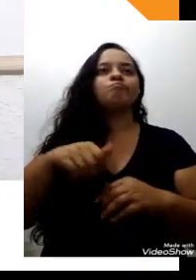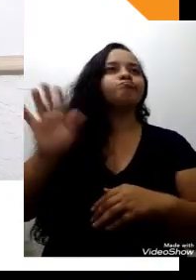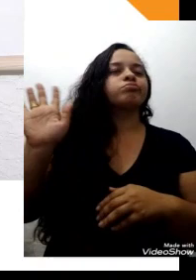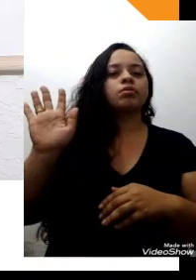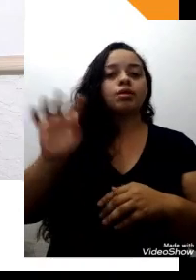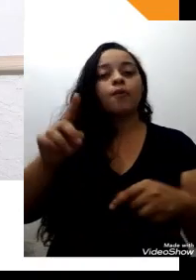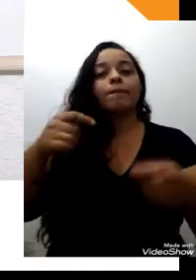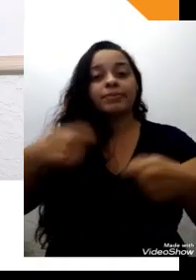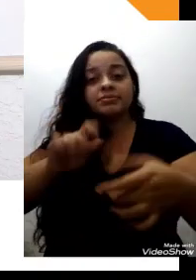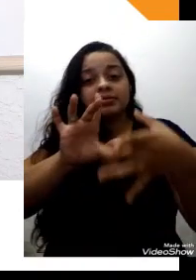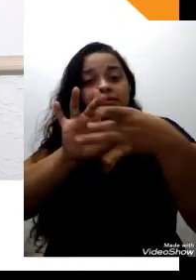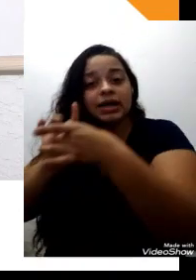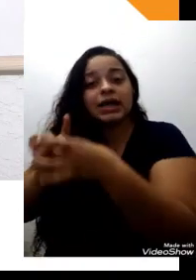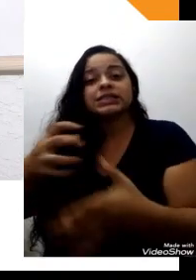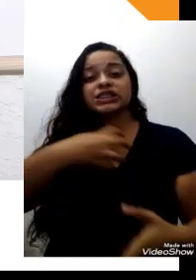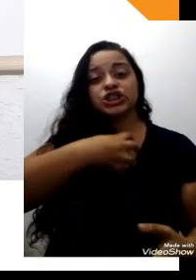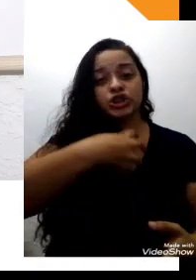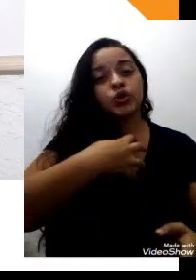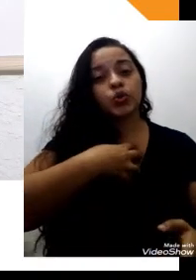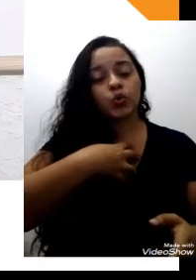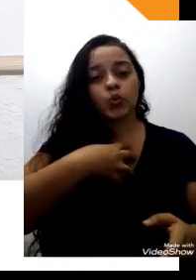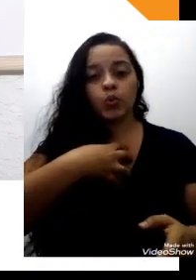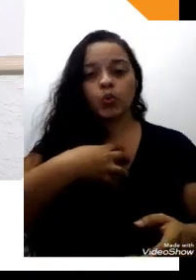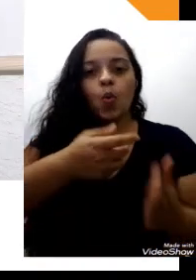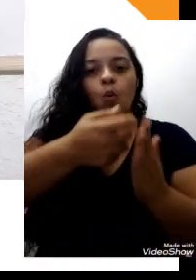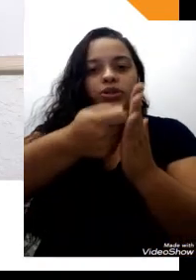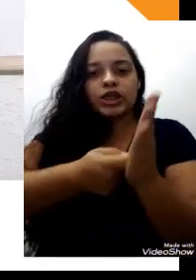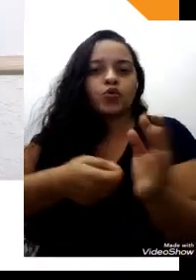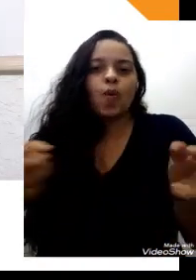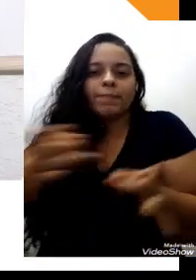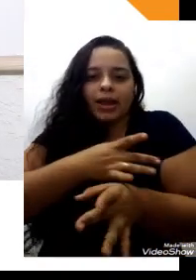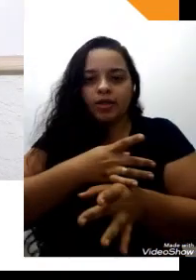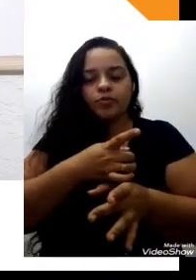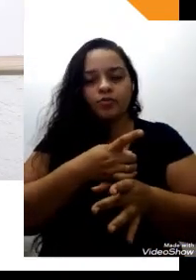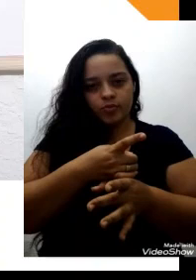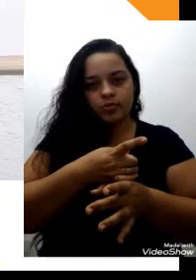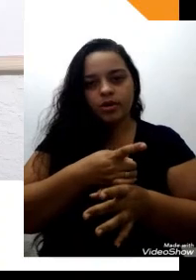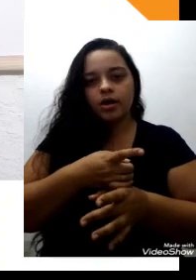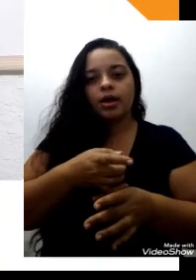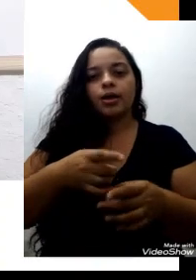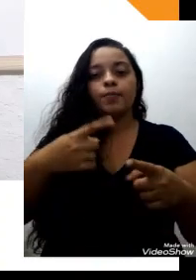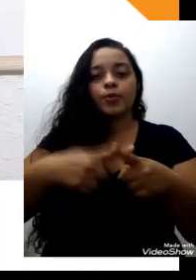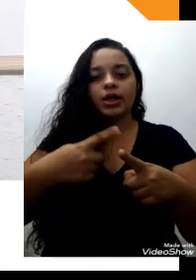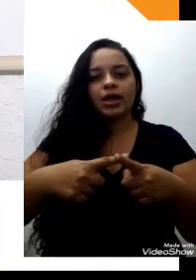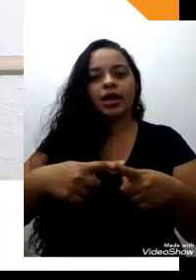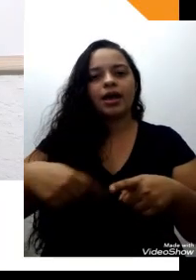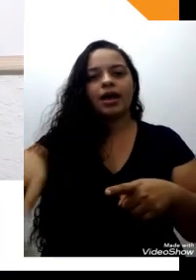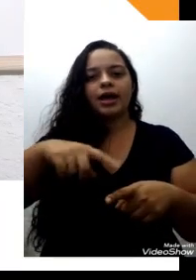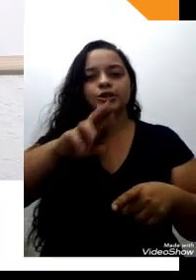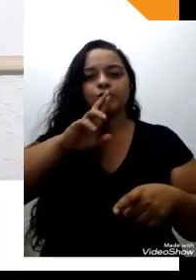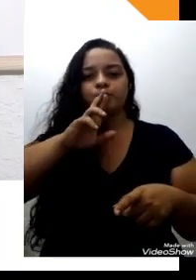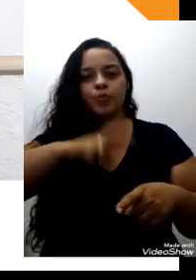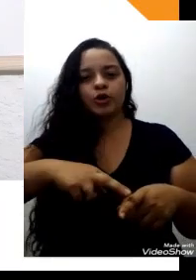se essa pergunta faz algum sentido depois da leitura do texto completo, porque para que ela seja retórica, é preciso